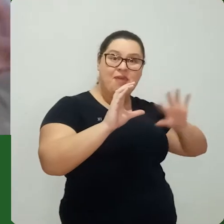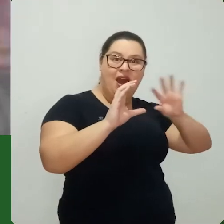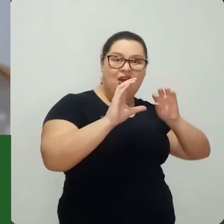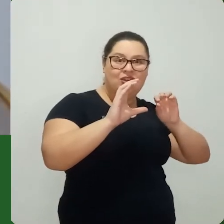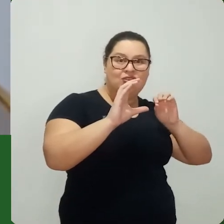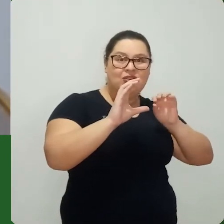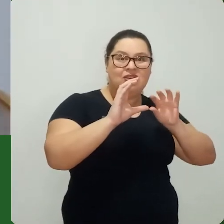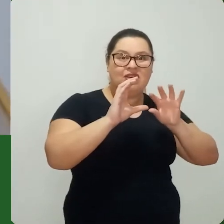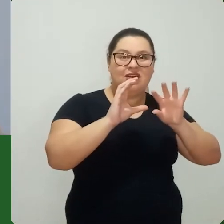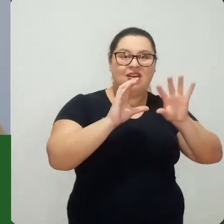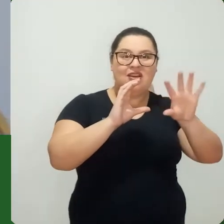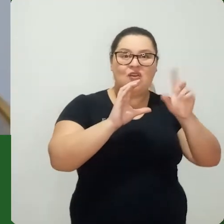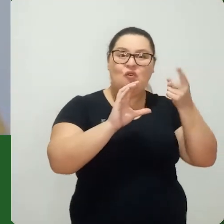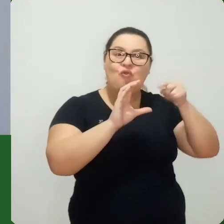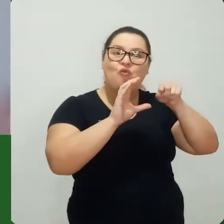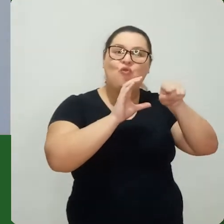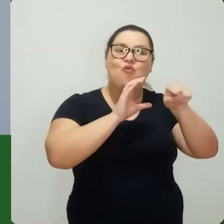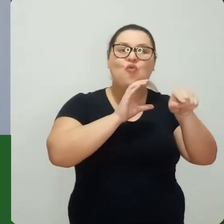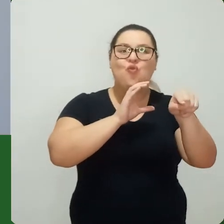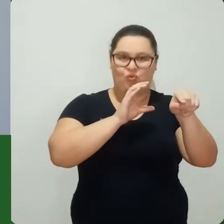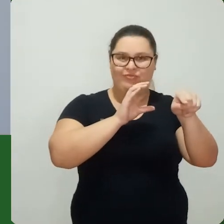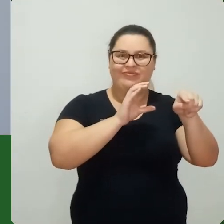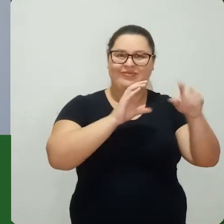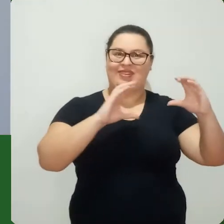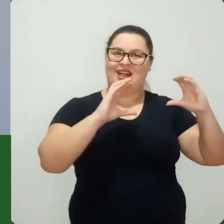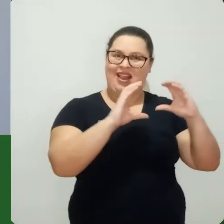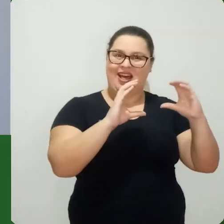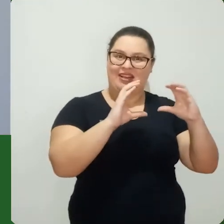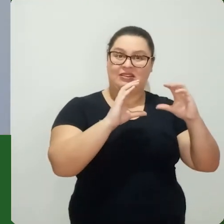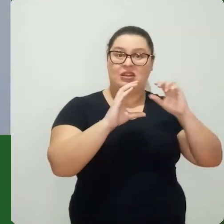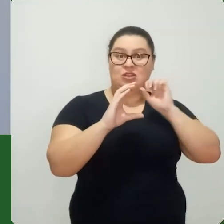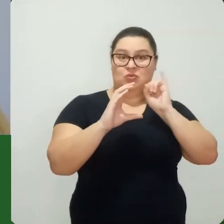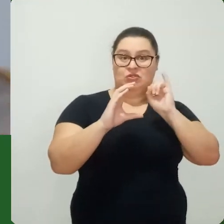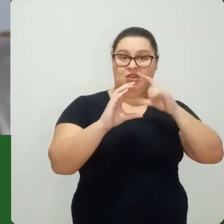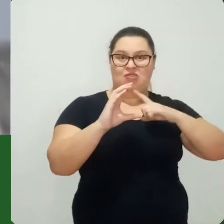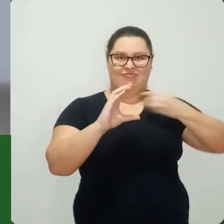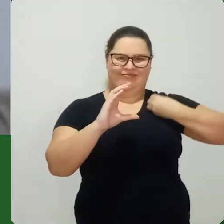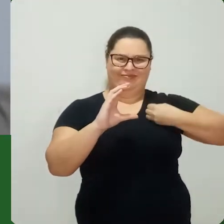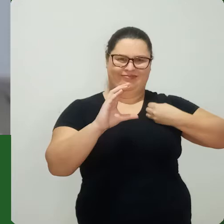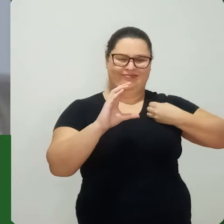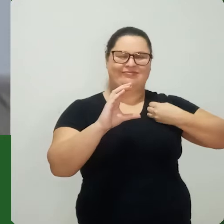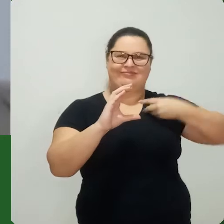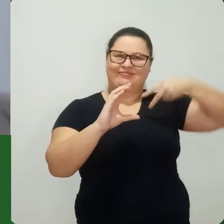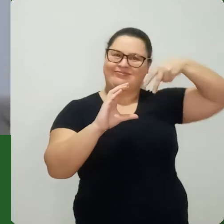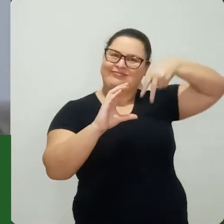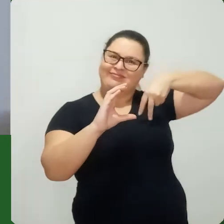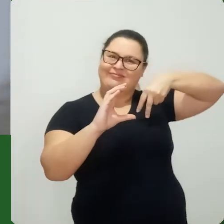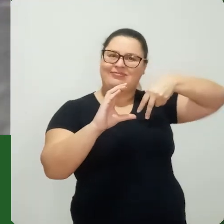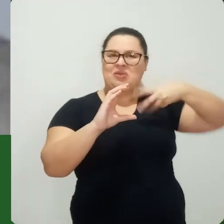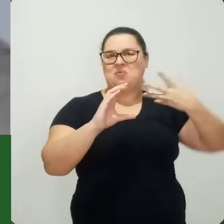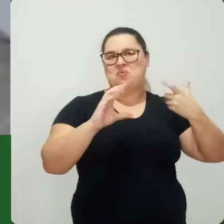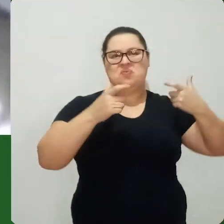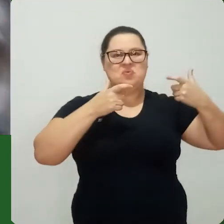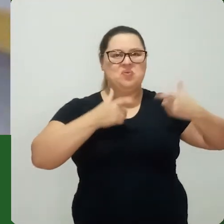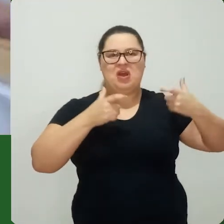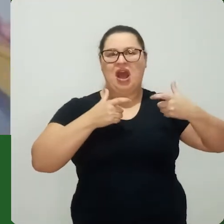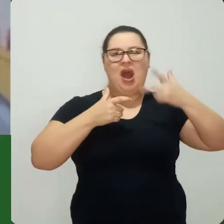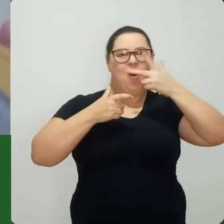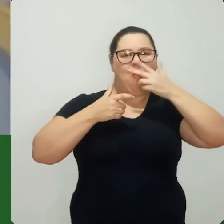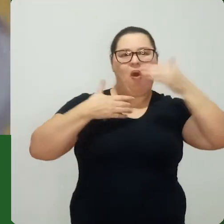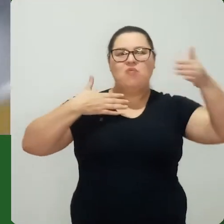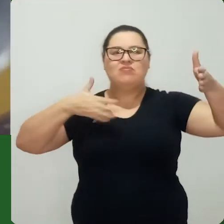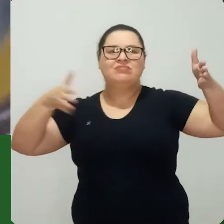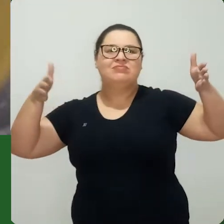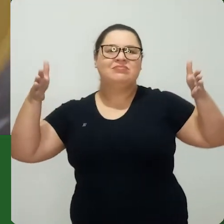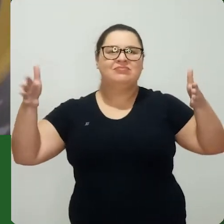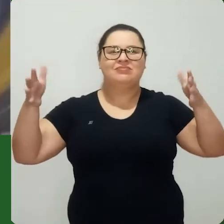lata, ou pense, né, um cômodo grande, e se eu estiver dentro desse cômodo, eu consigo ver a imagem projetada lá. Ou aqui, se eu tiver uma